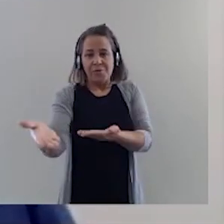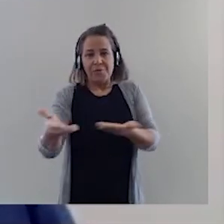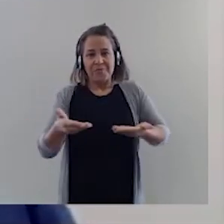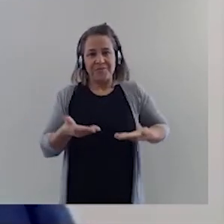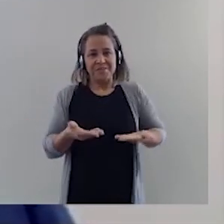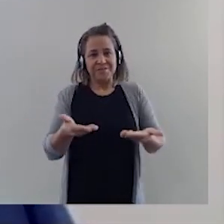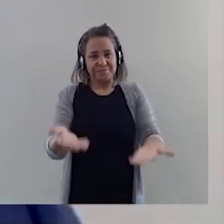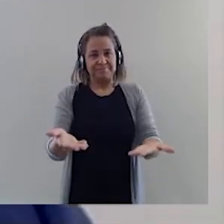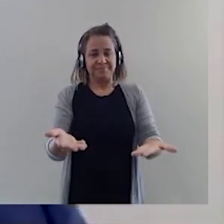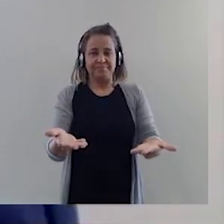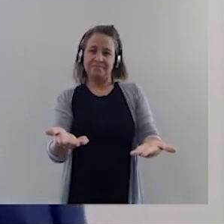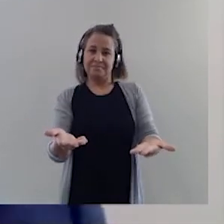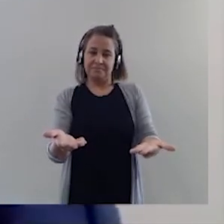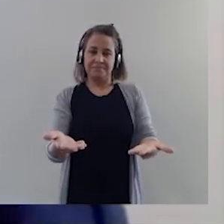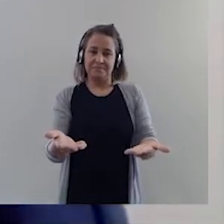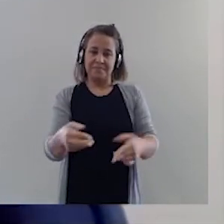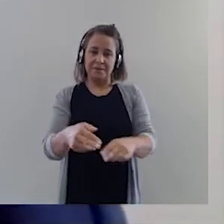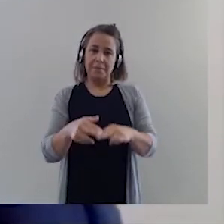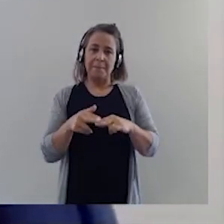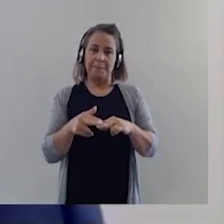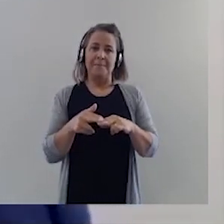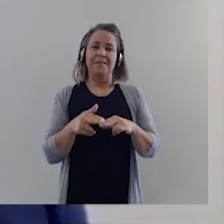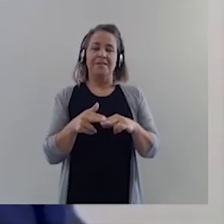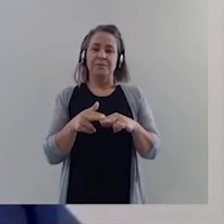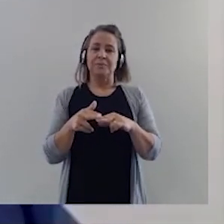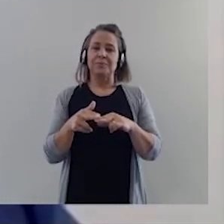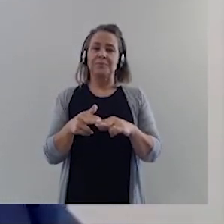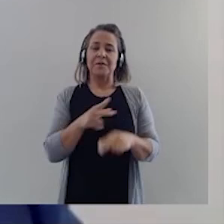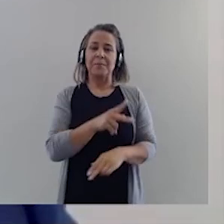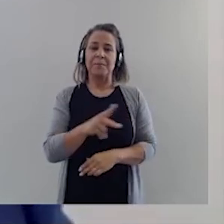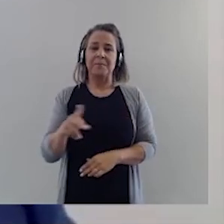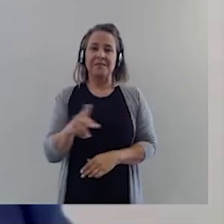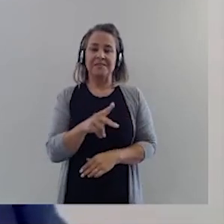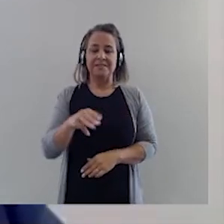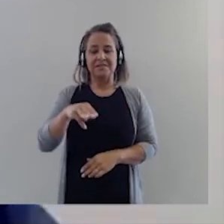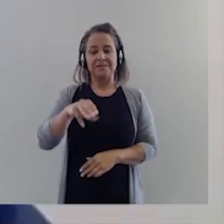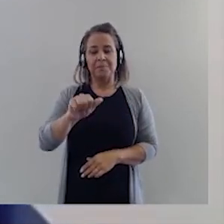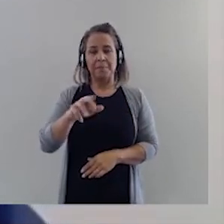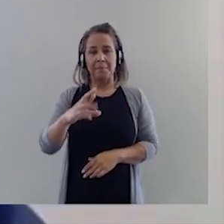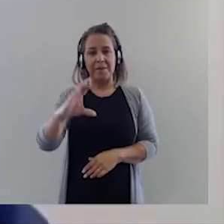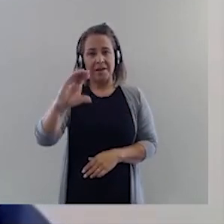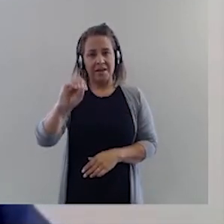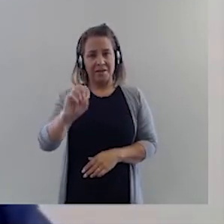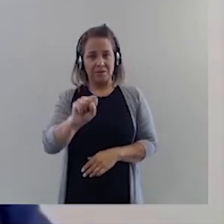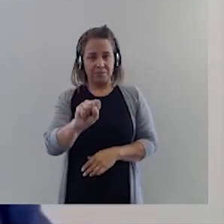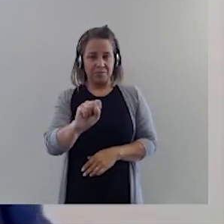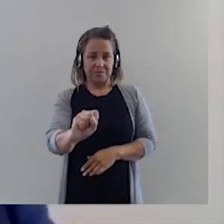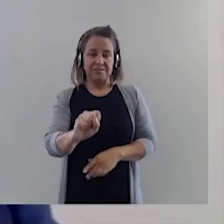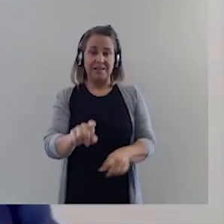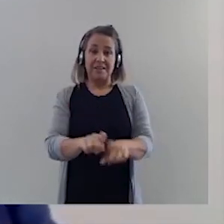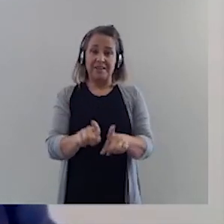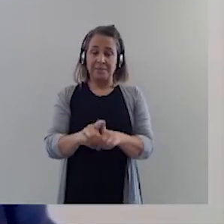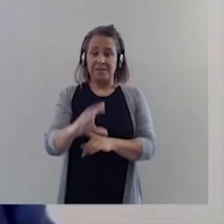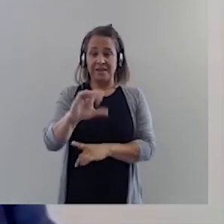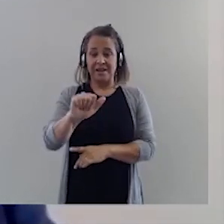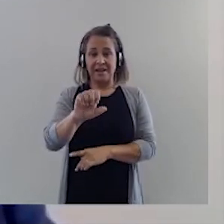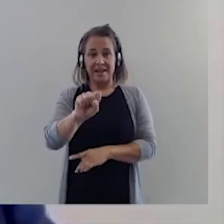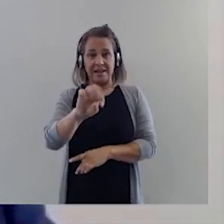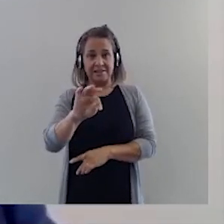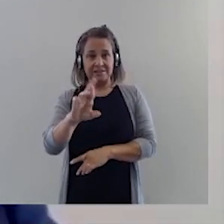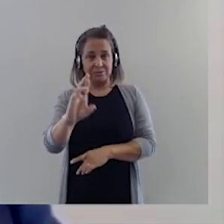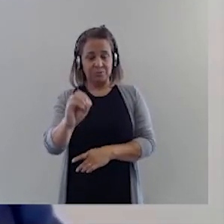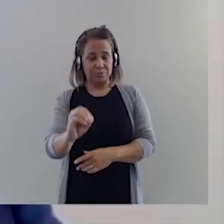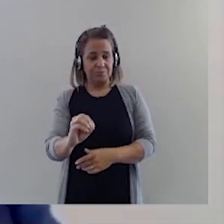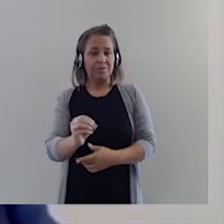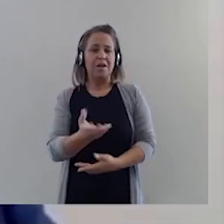foi formulado pelo presidente Marcos Vinícius, pelo Castro Neves, são